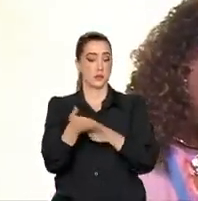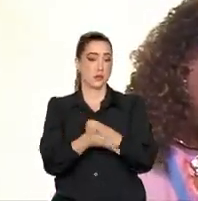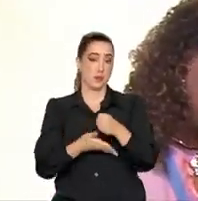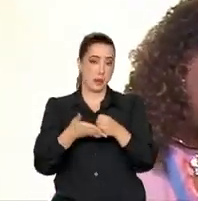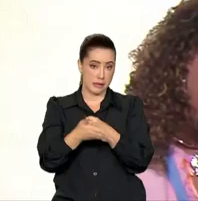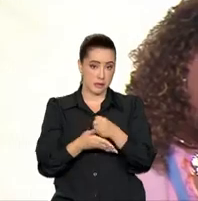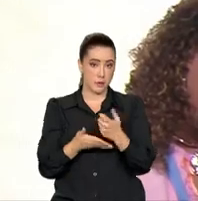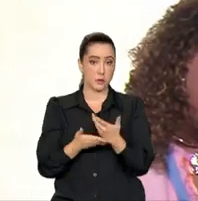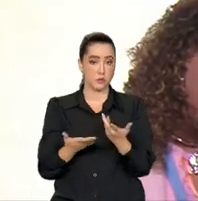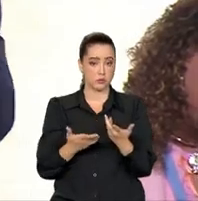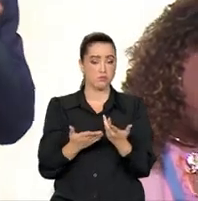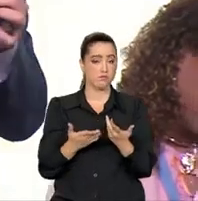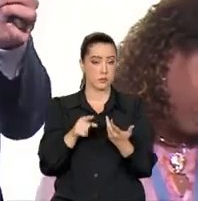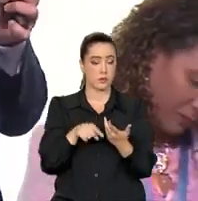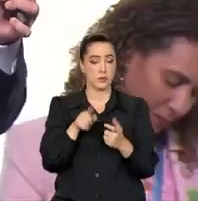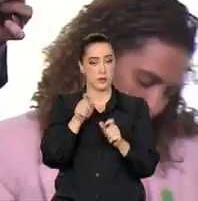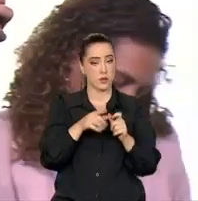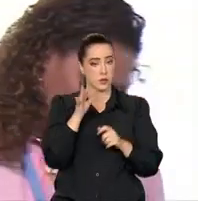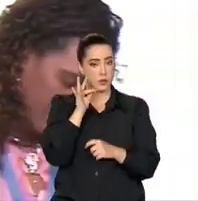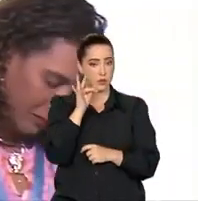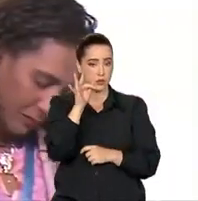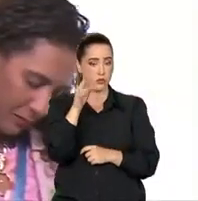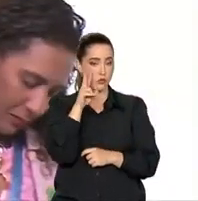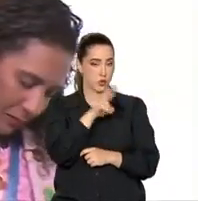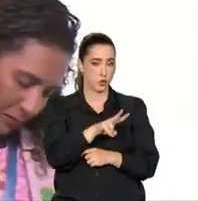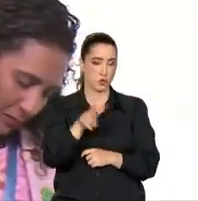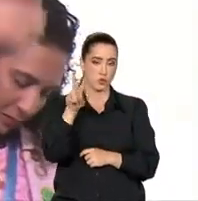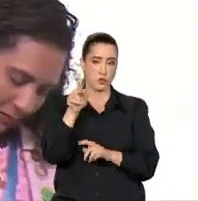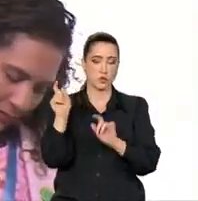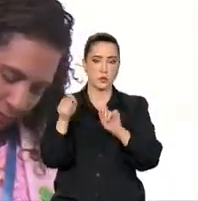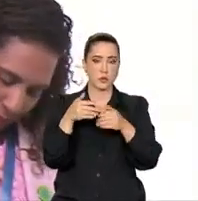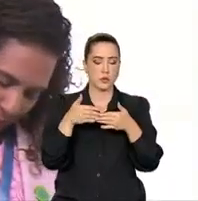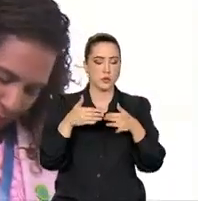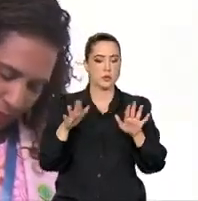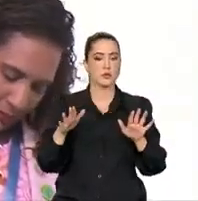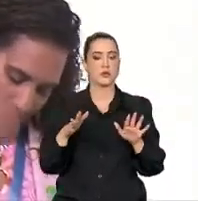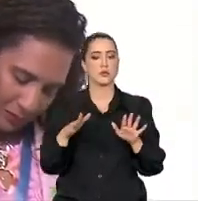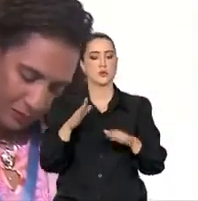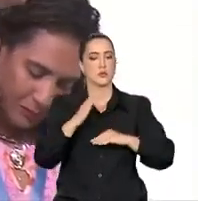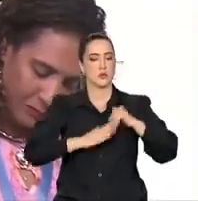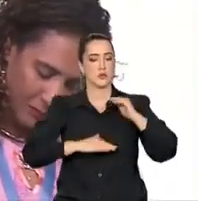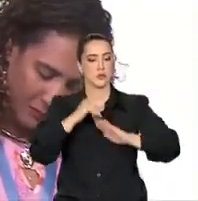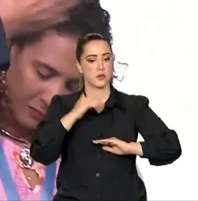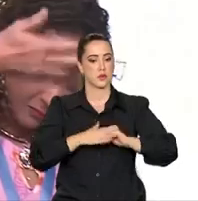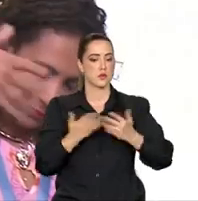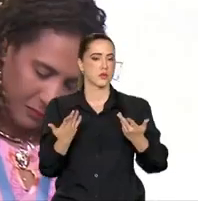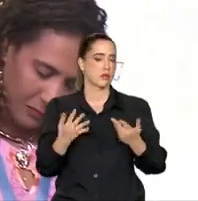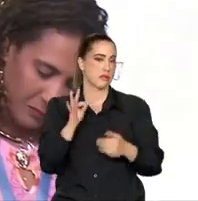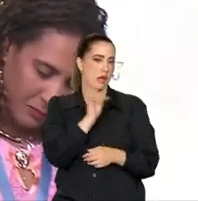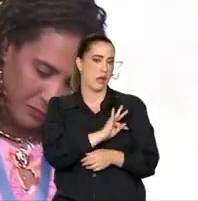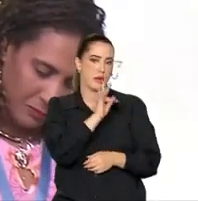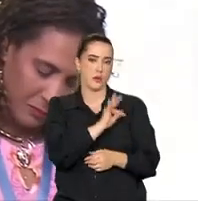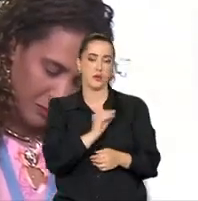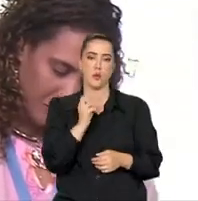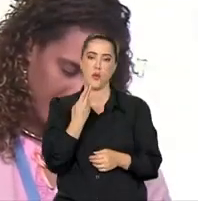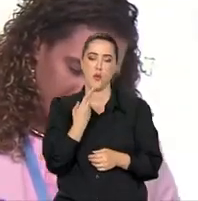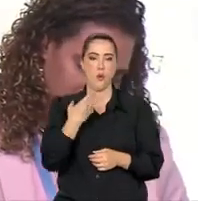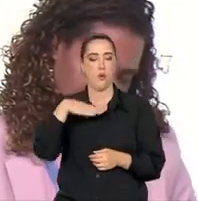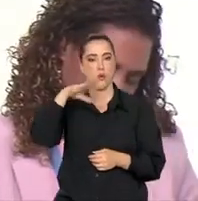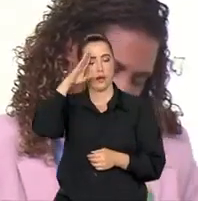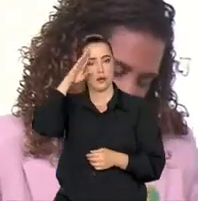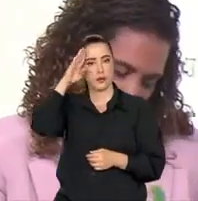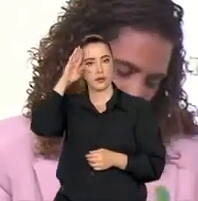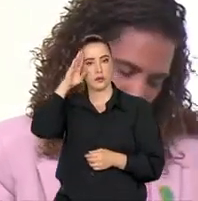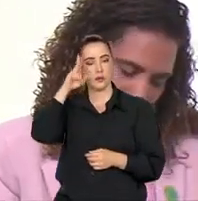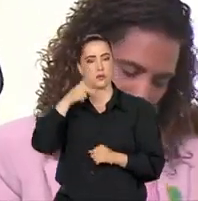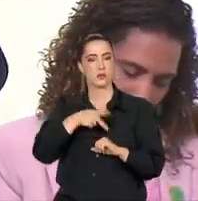como alicerce mínimo, numa perspectiva de porta para uma profissão de nível técnico, de nível superior,